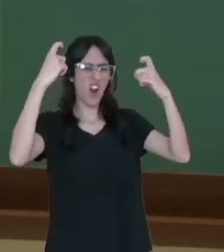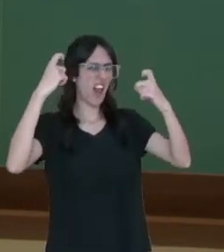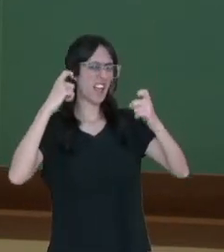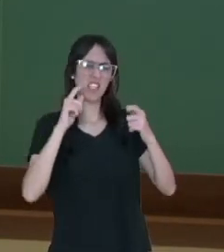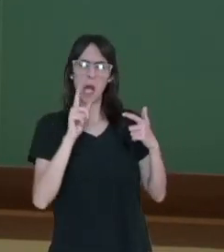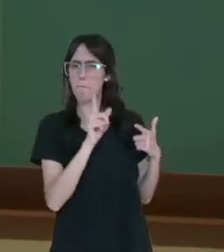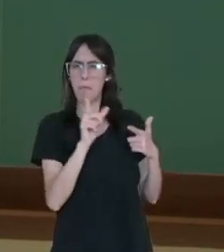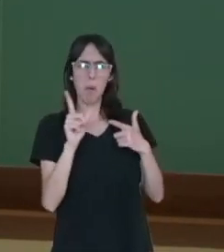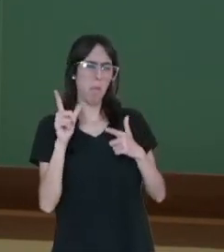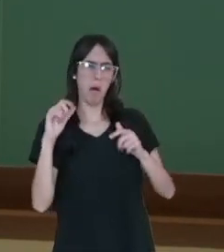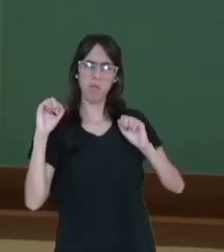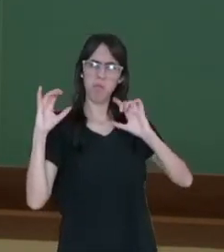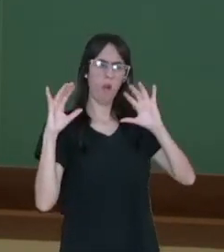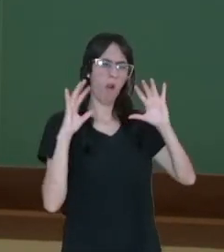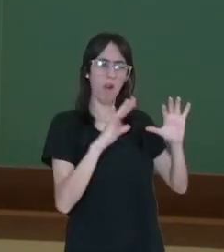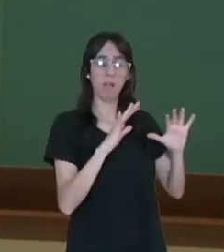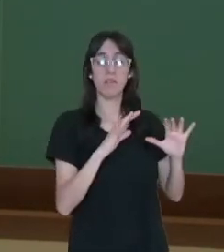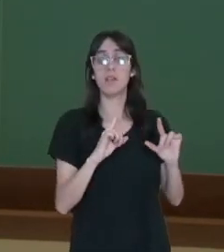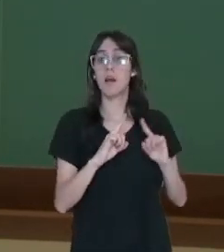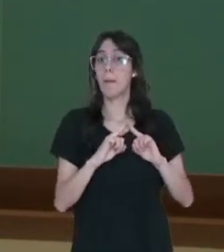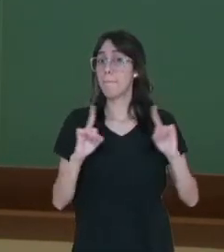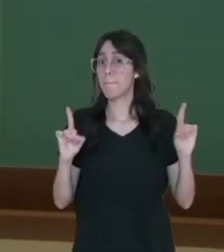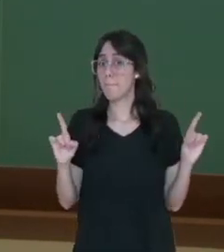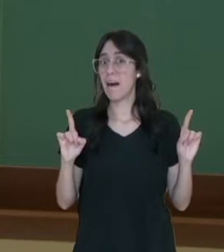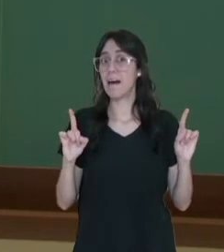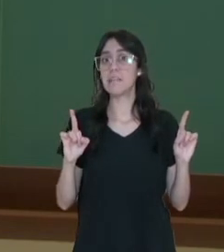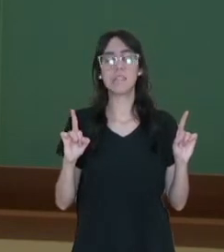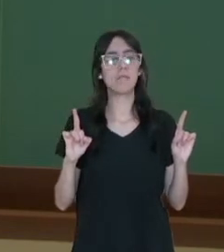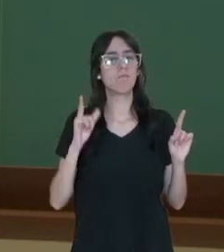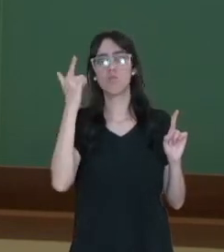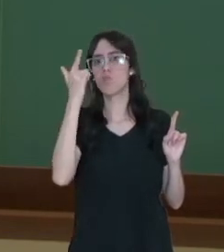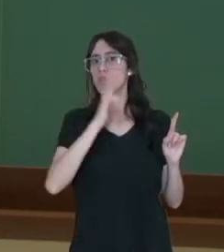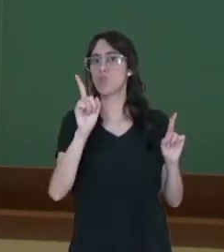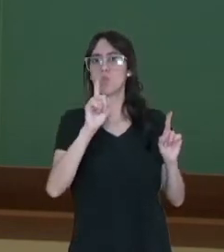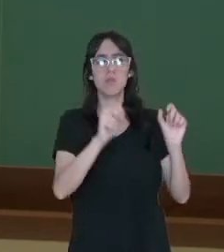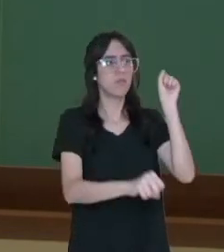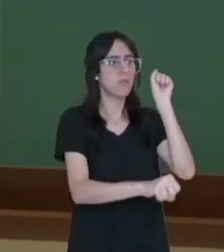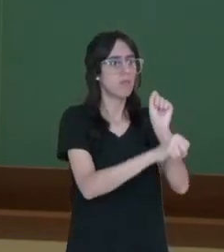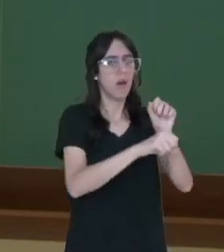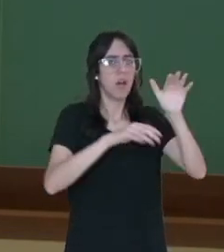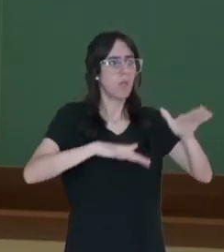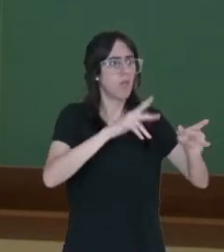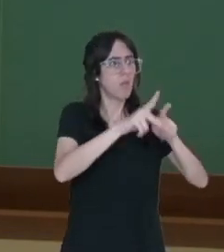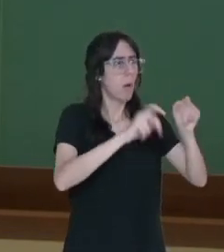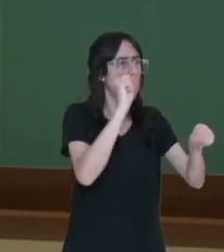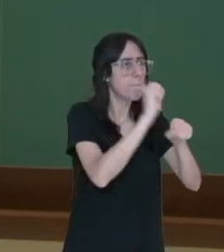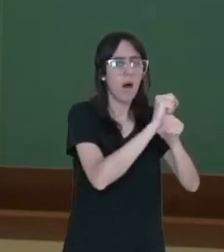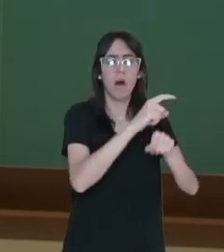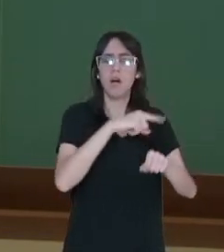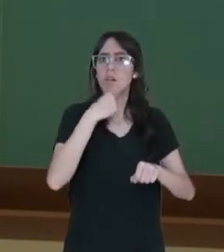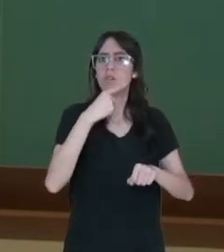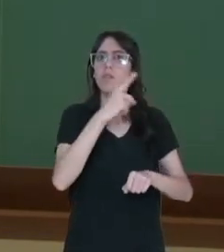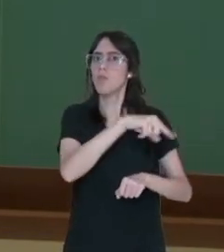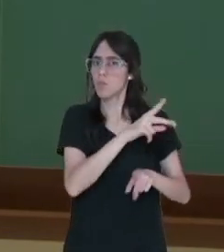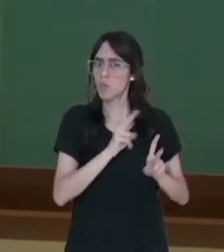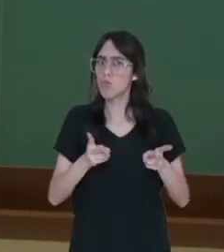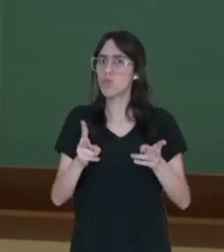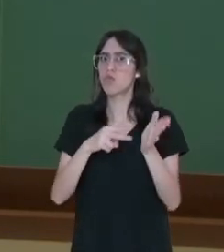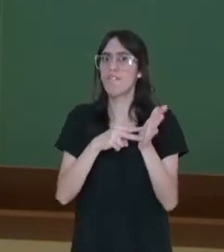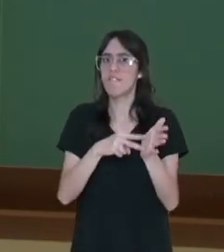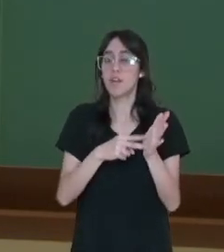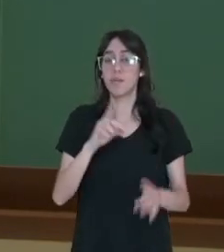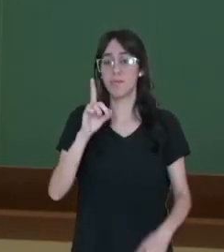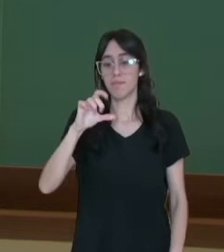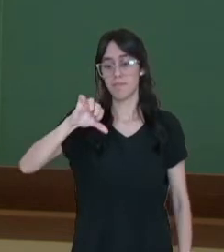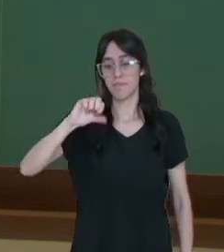estavam acontecendo, mas mesmo assim não conseguiu frear as manifestações populares. Em